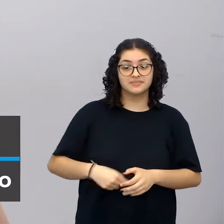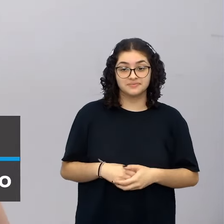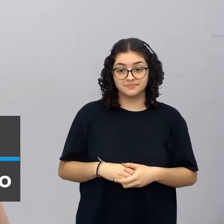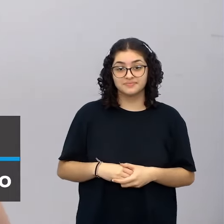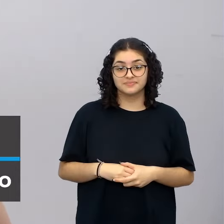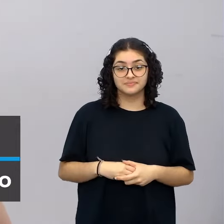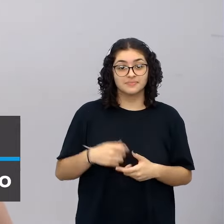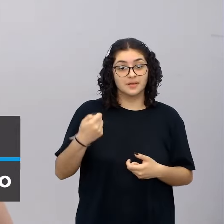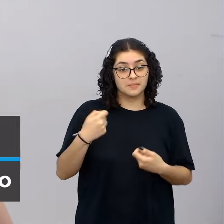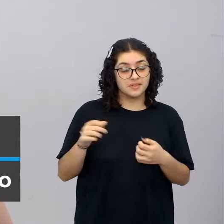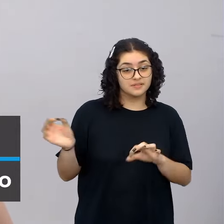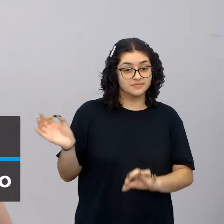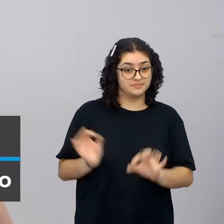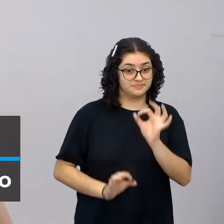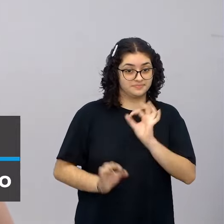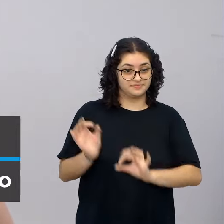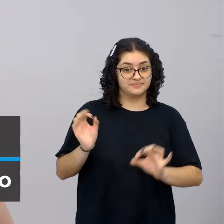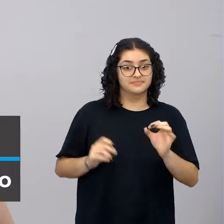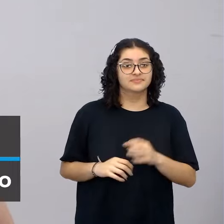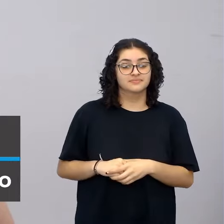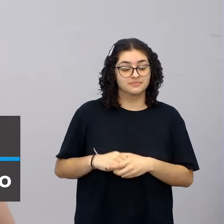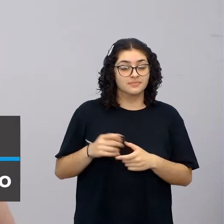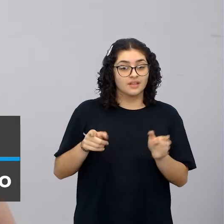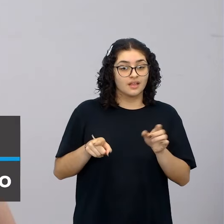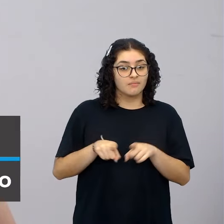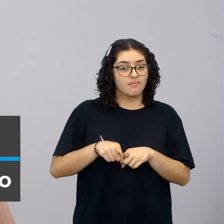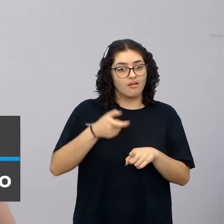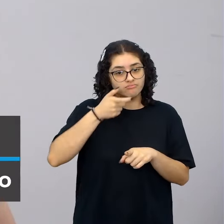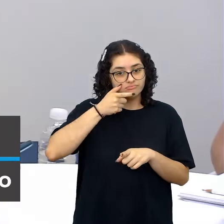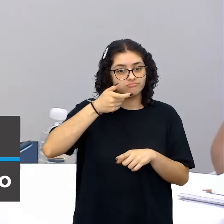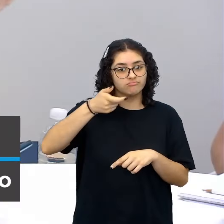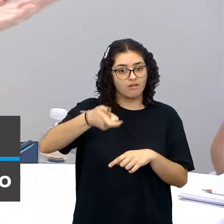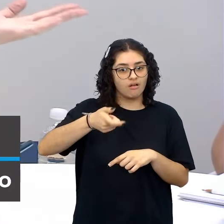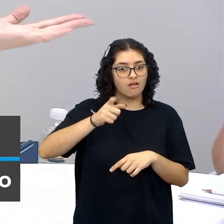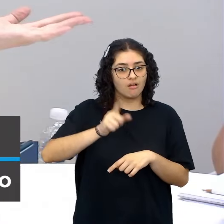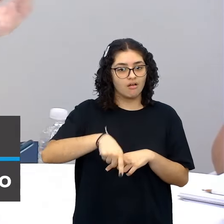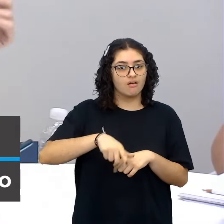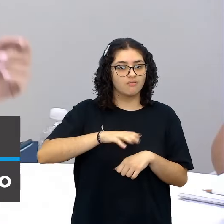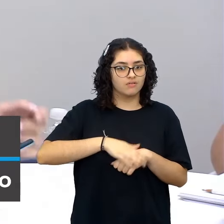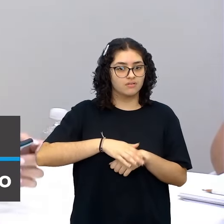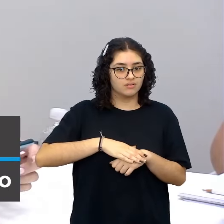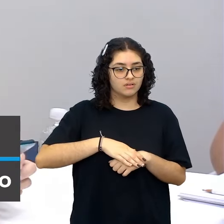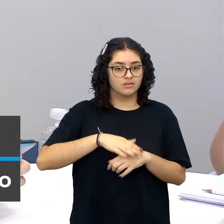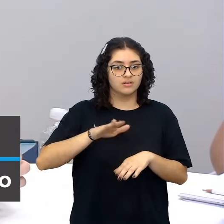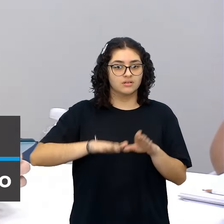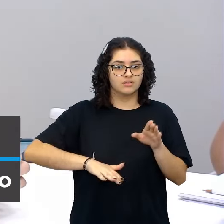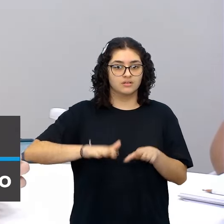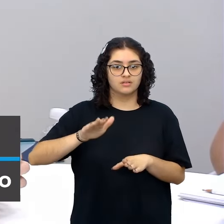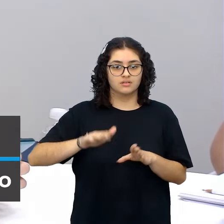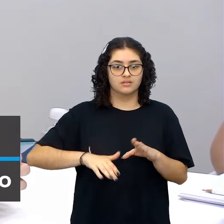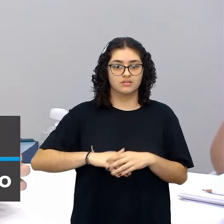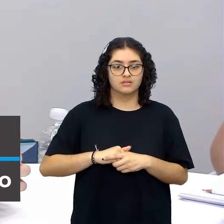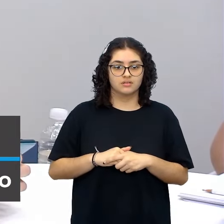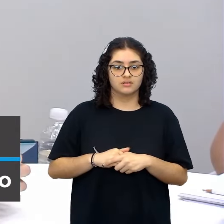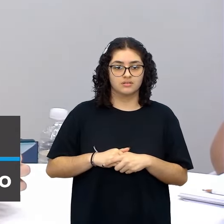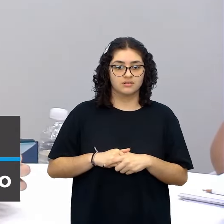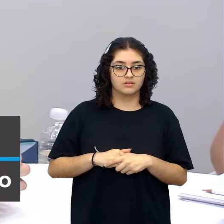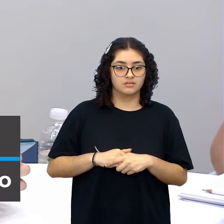eu preciso de planejamento. E o que eu acho muito interessante, Arlete, a gente já trabalhou aqui algumas vezes,